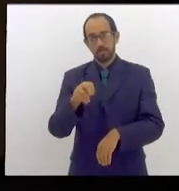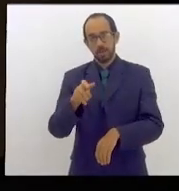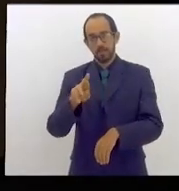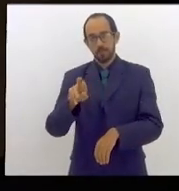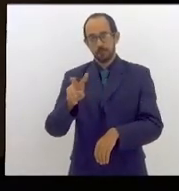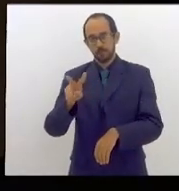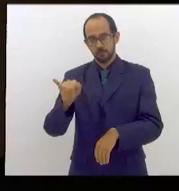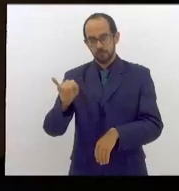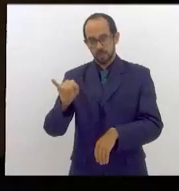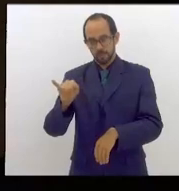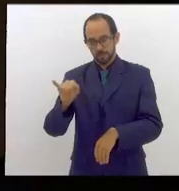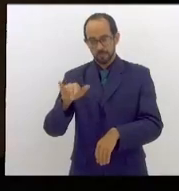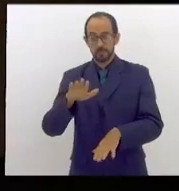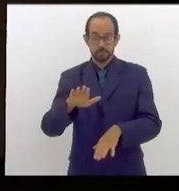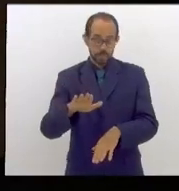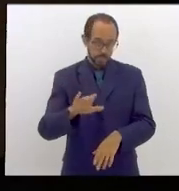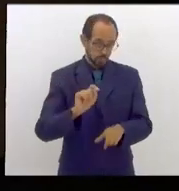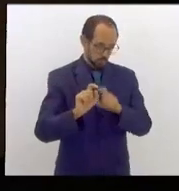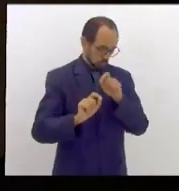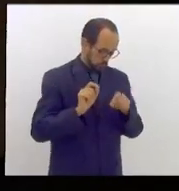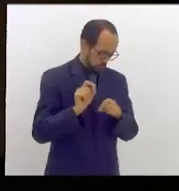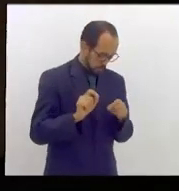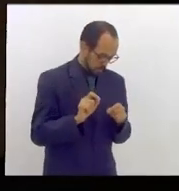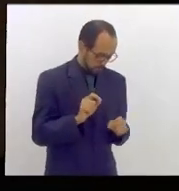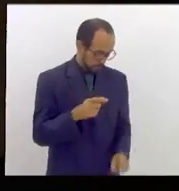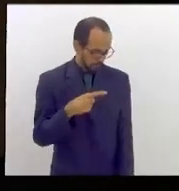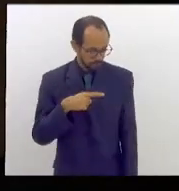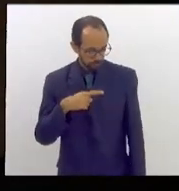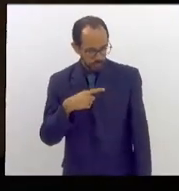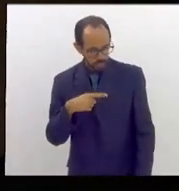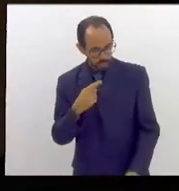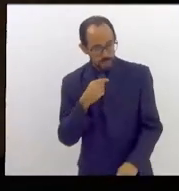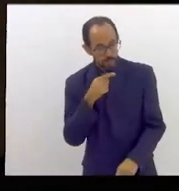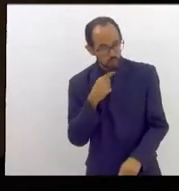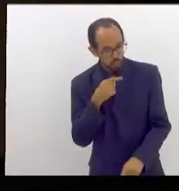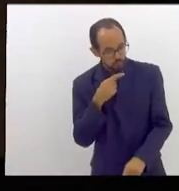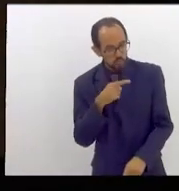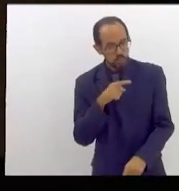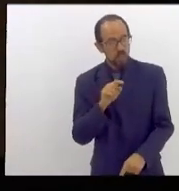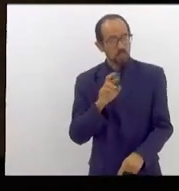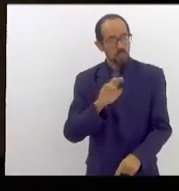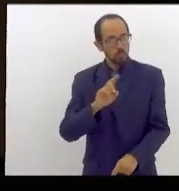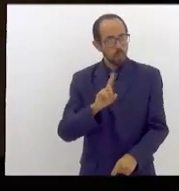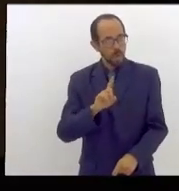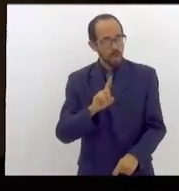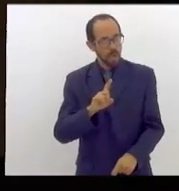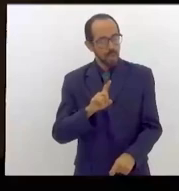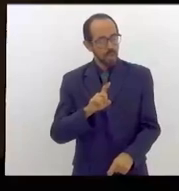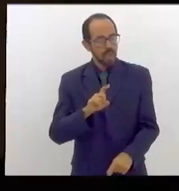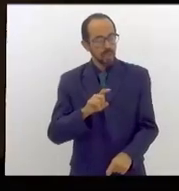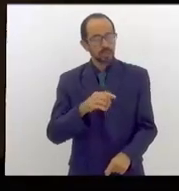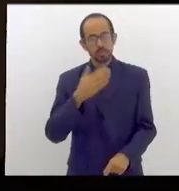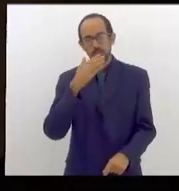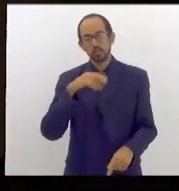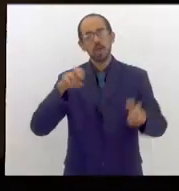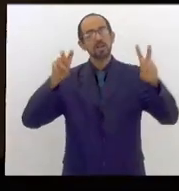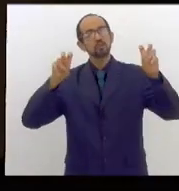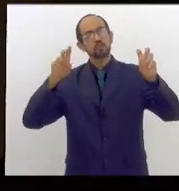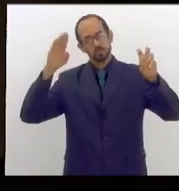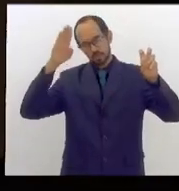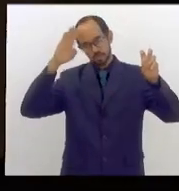Existe uma grande questão que aí não é uma questão do mérito em si Mas da forma de como proceder